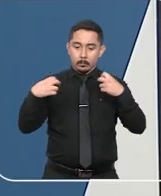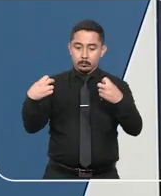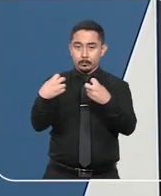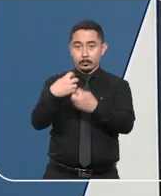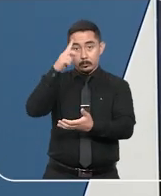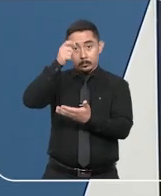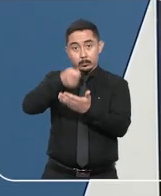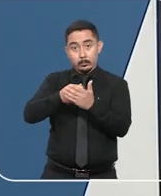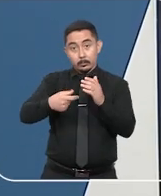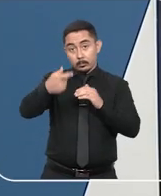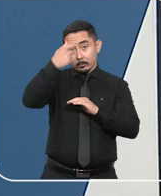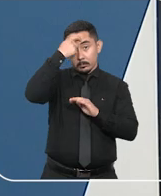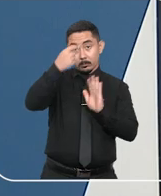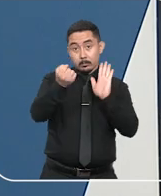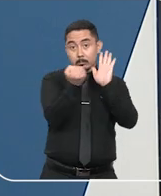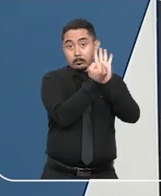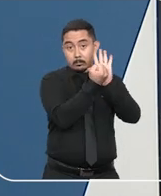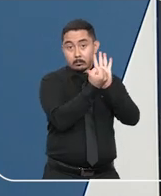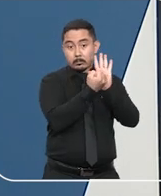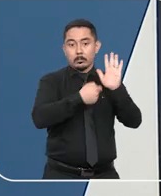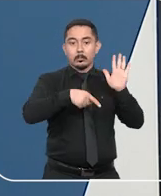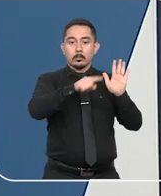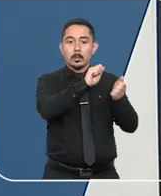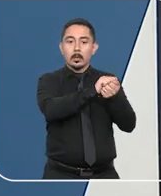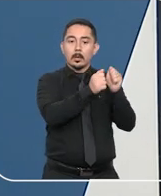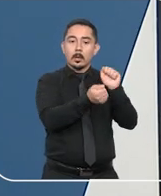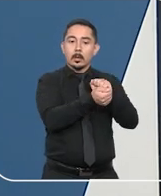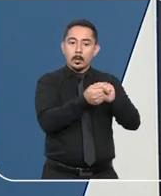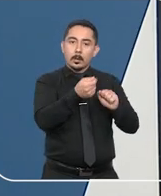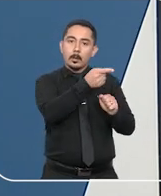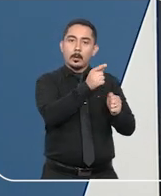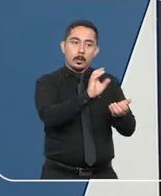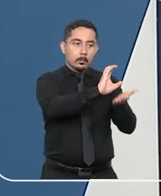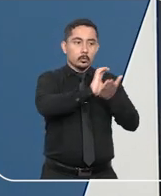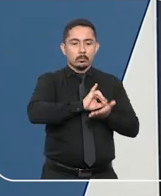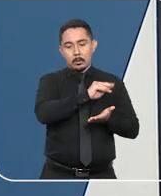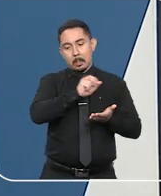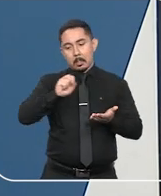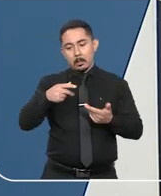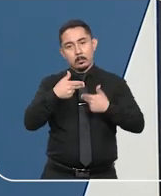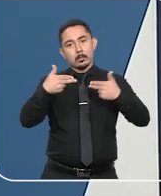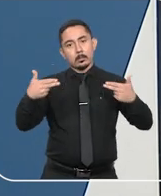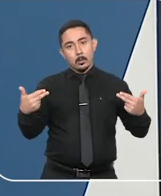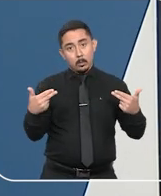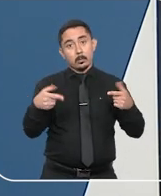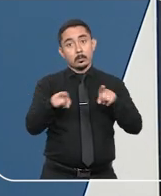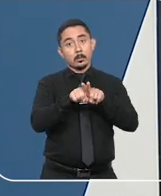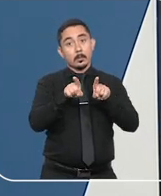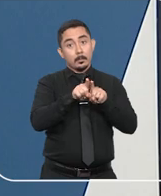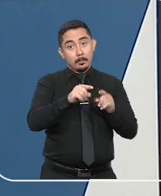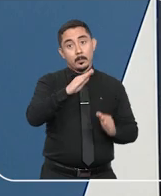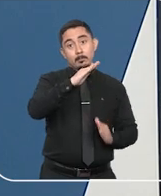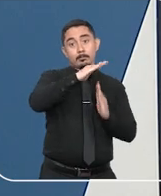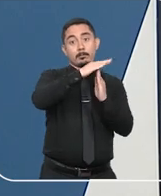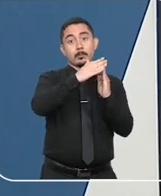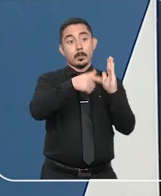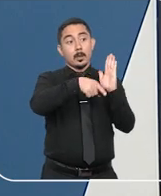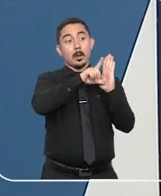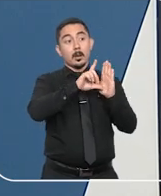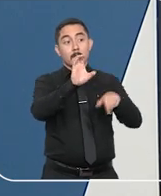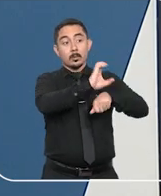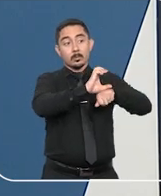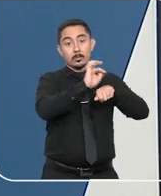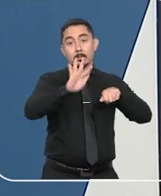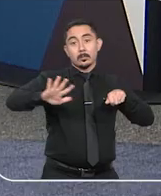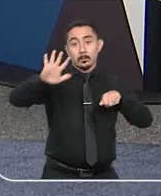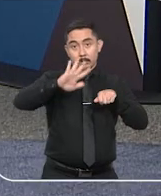colegiado fixou tese sobre a adequação da renda mensal dos benefícios previdenciários limitados ao teto antes da